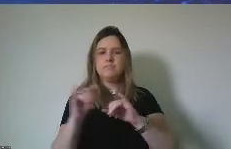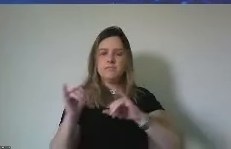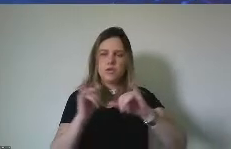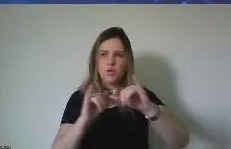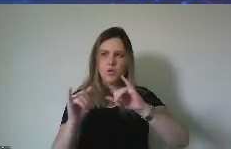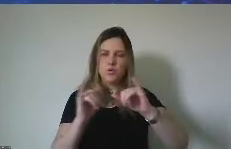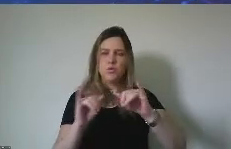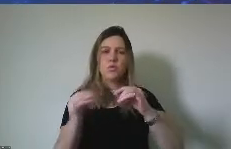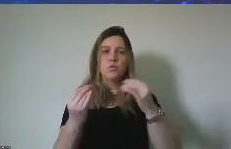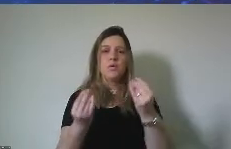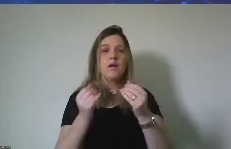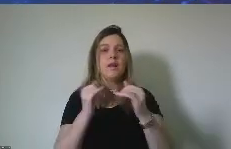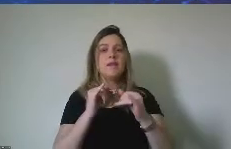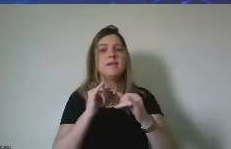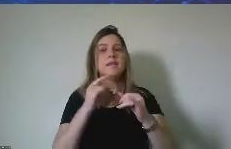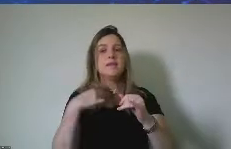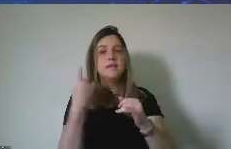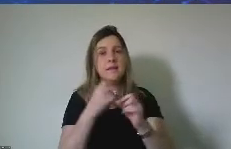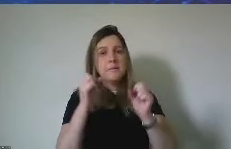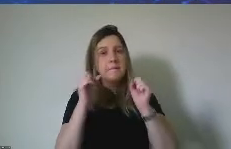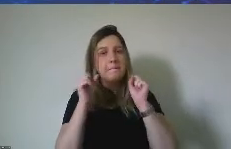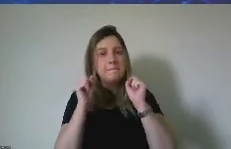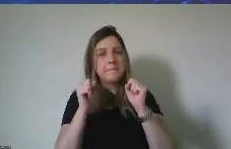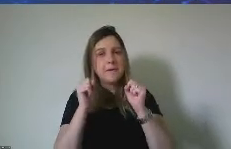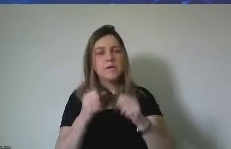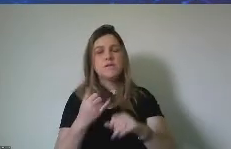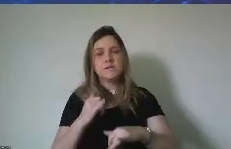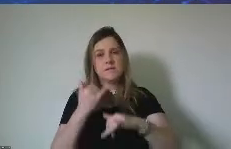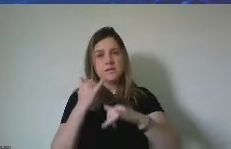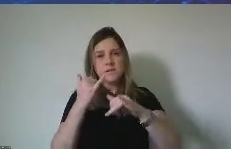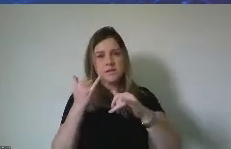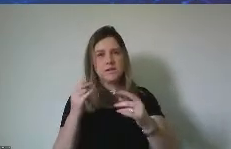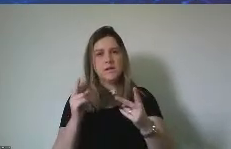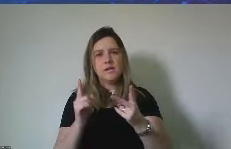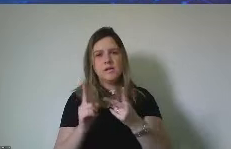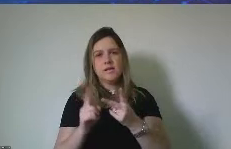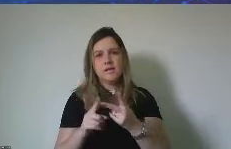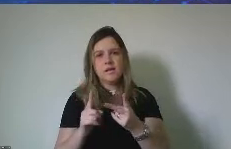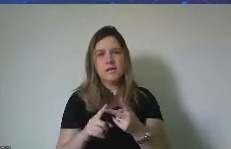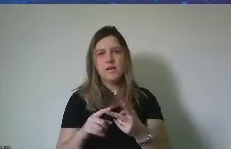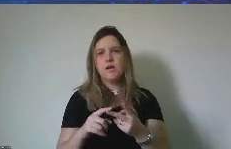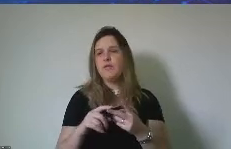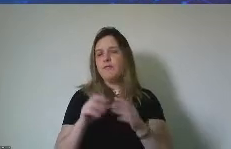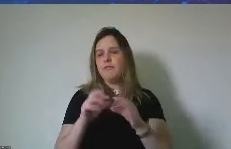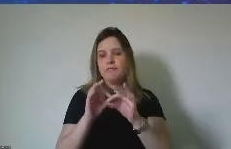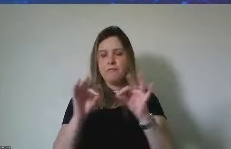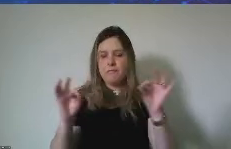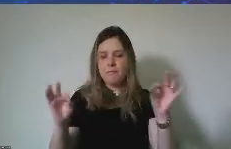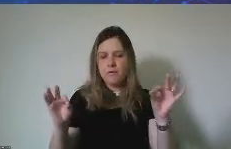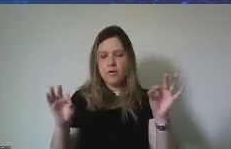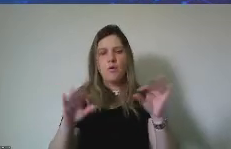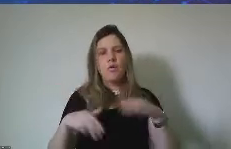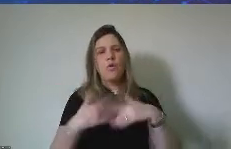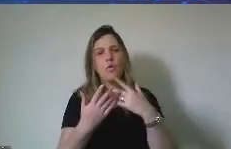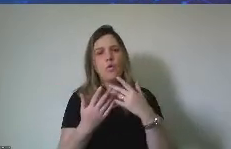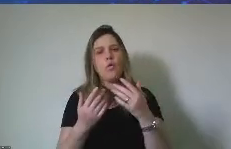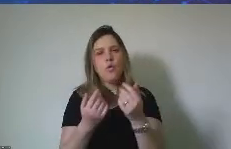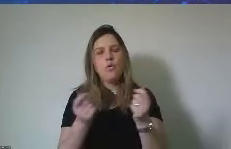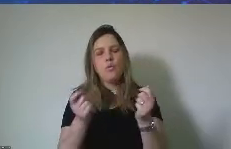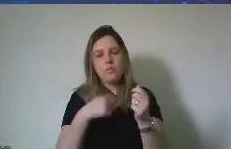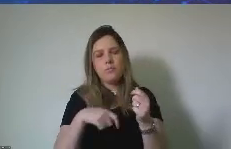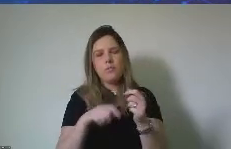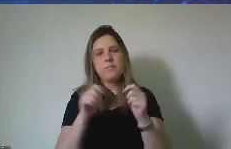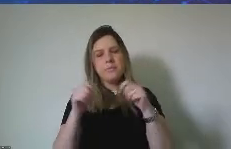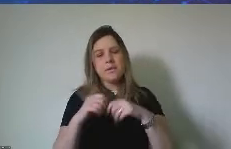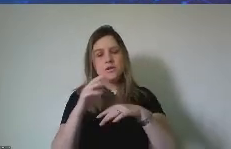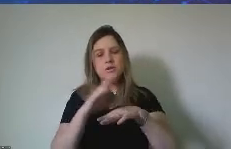nossa transição que pode ser energética verde ou simplesmente ecológica como ela tem sido chamada